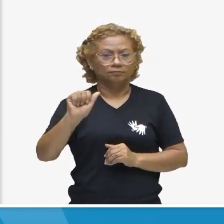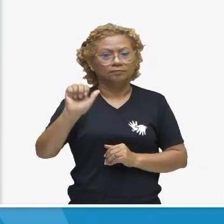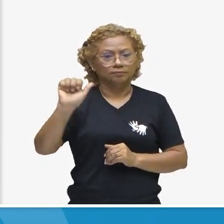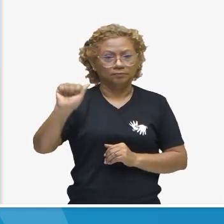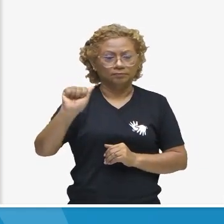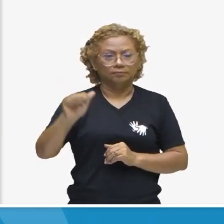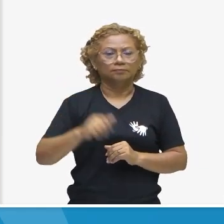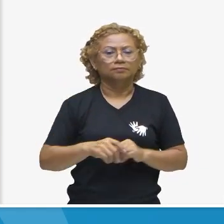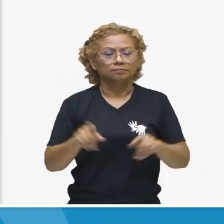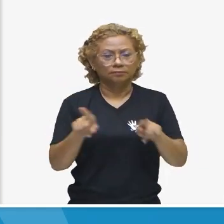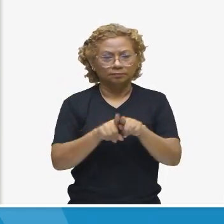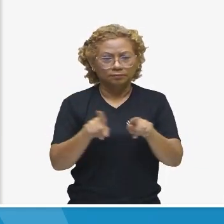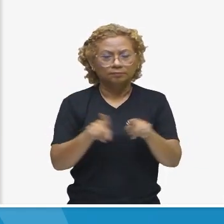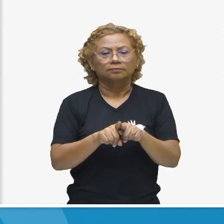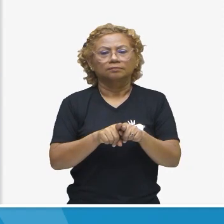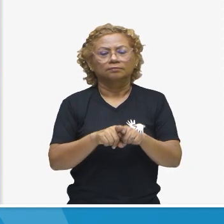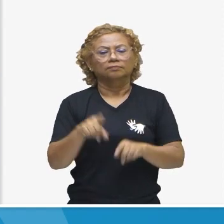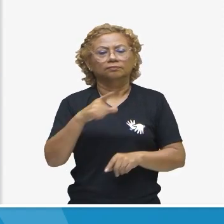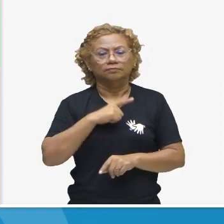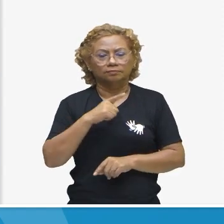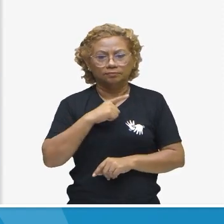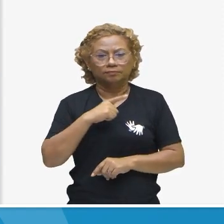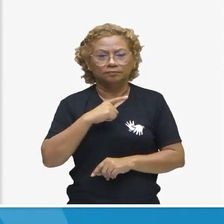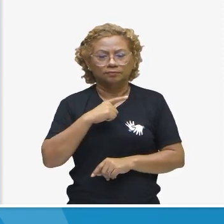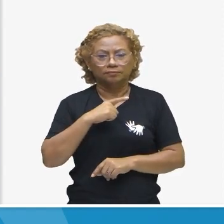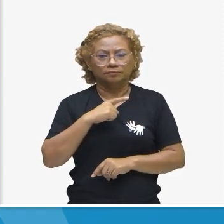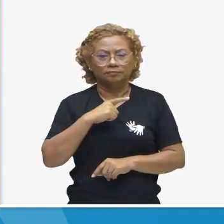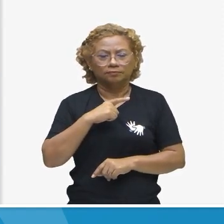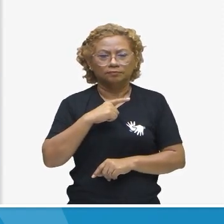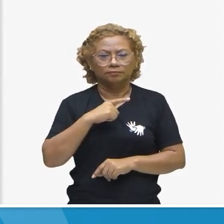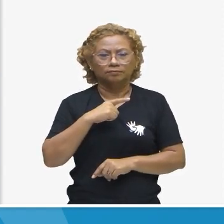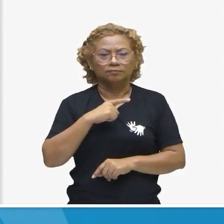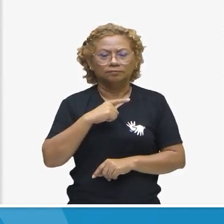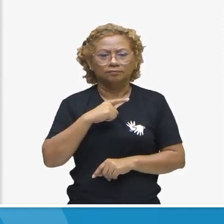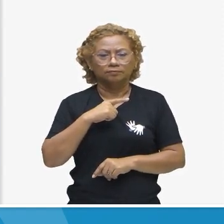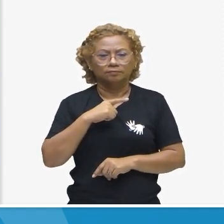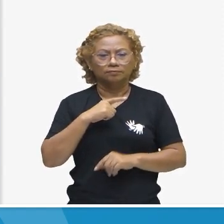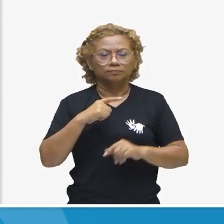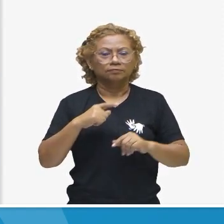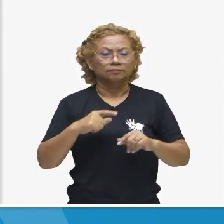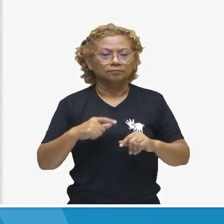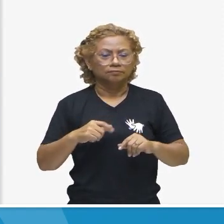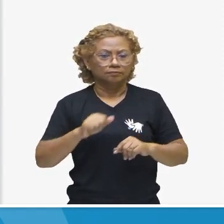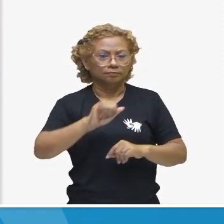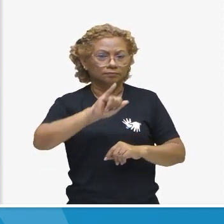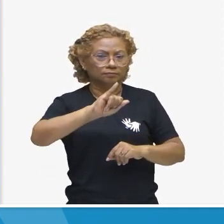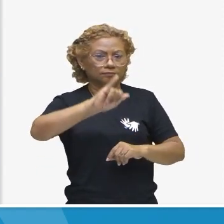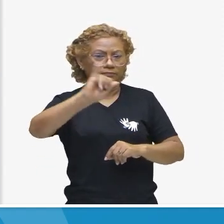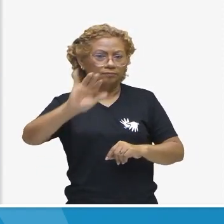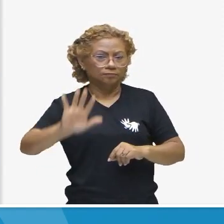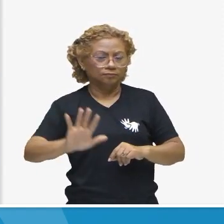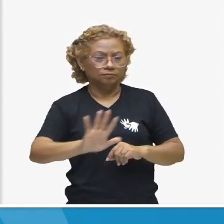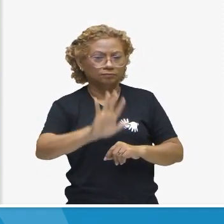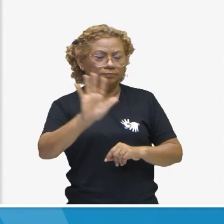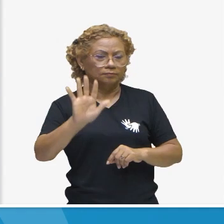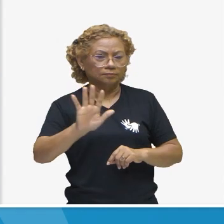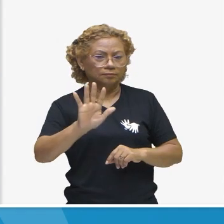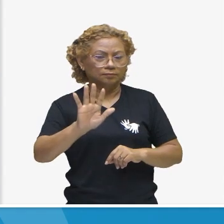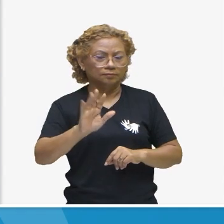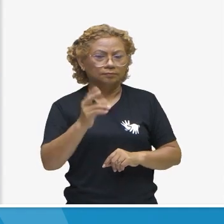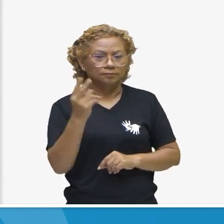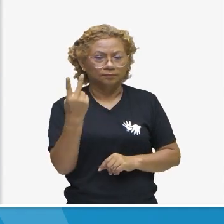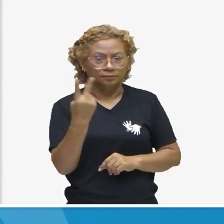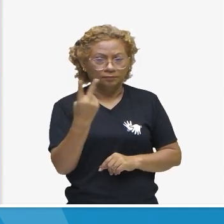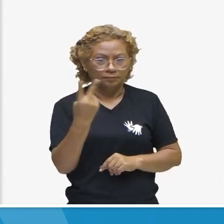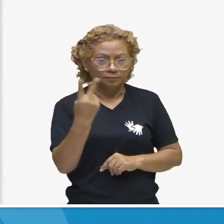ter também uma projeção ortogonal, ou seja, a imagem refletida desses dois